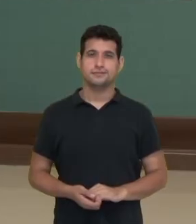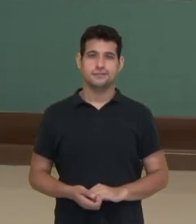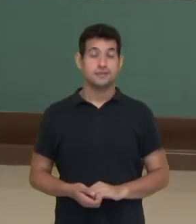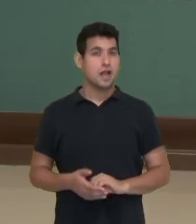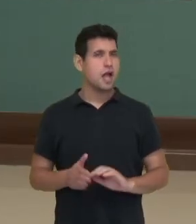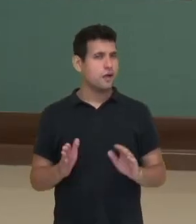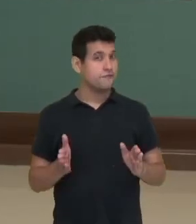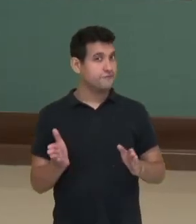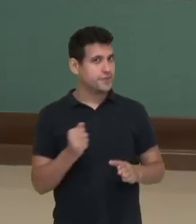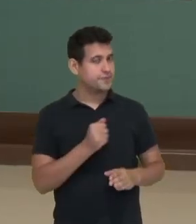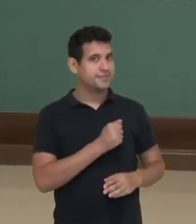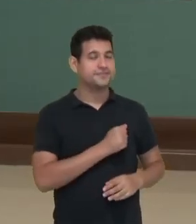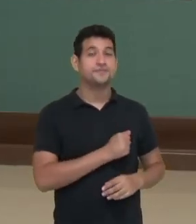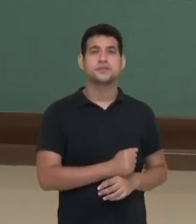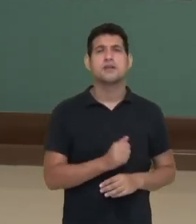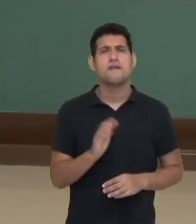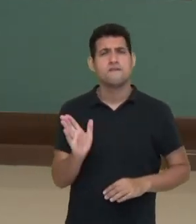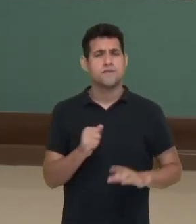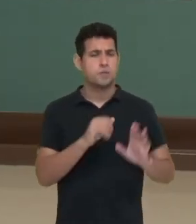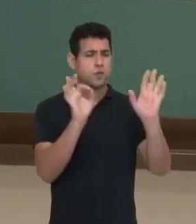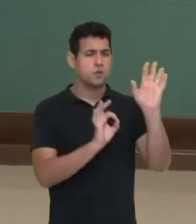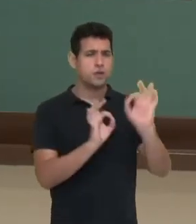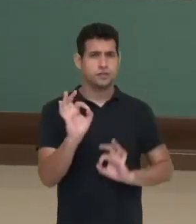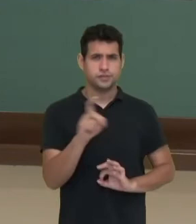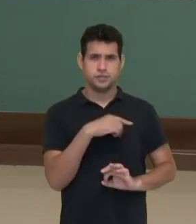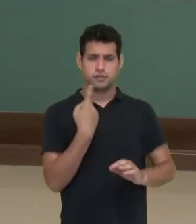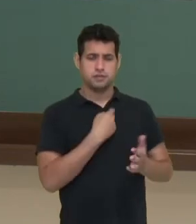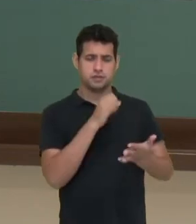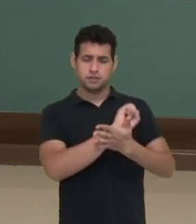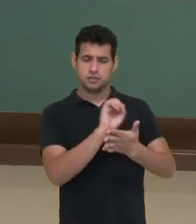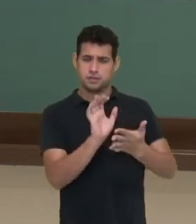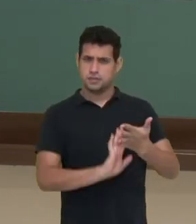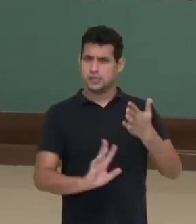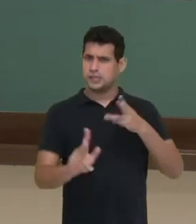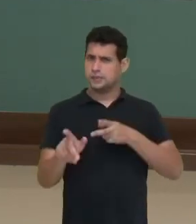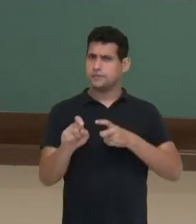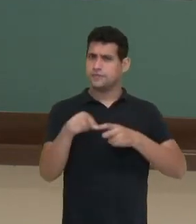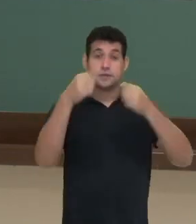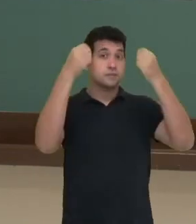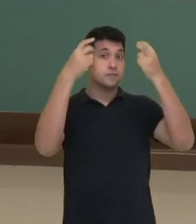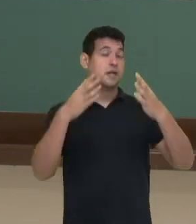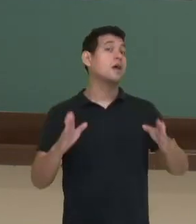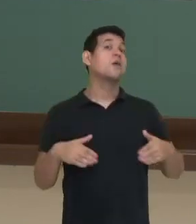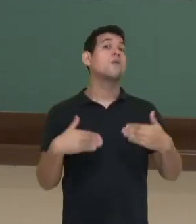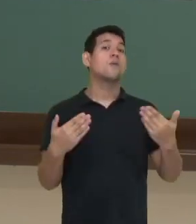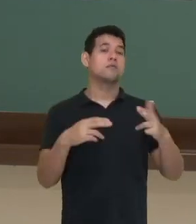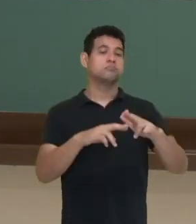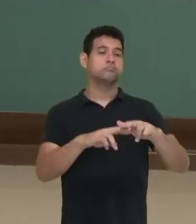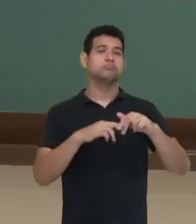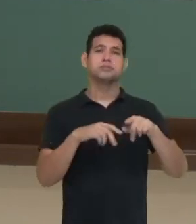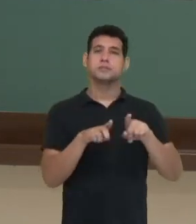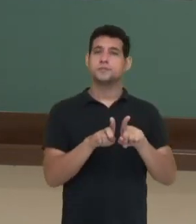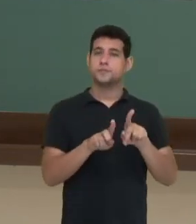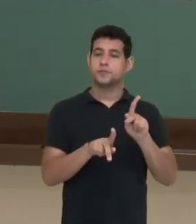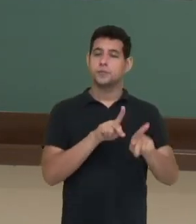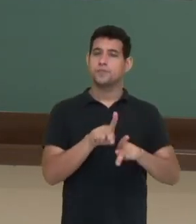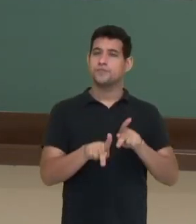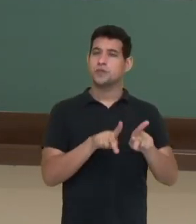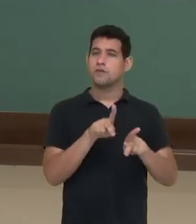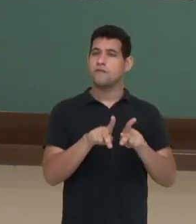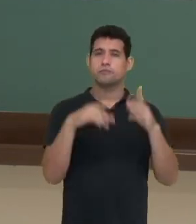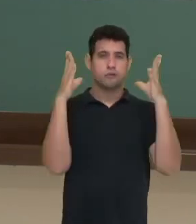Vamos lá, sétimos anos. Vamos corrigir a nossa questão? Então veja, explique qual foi o motivo de os holandeses